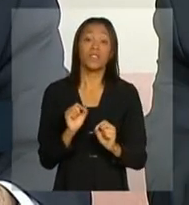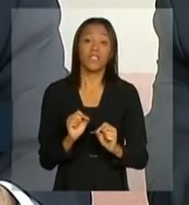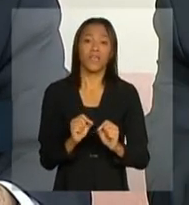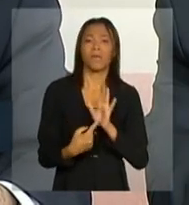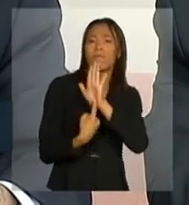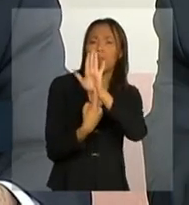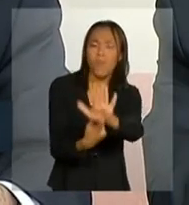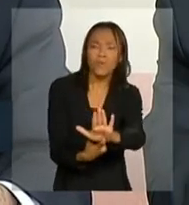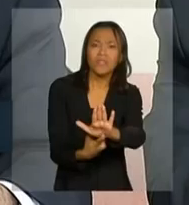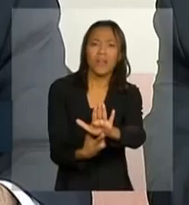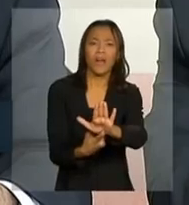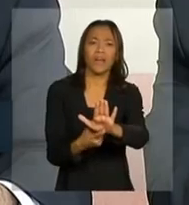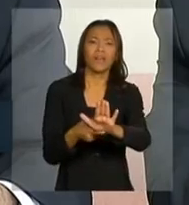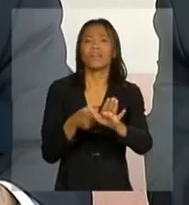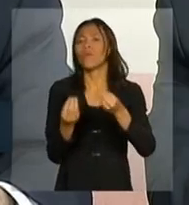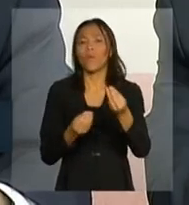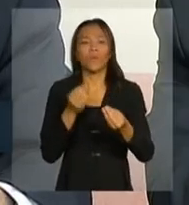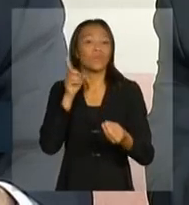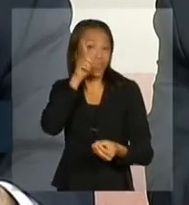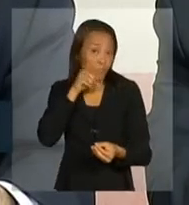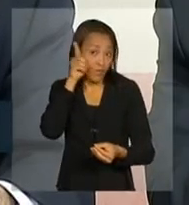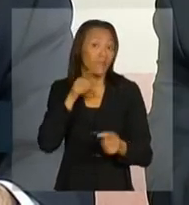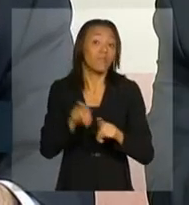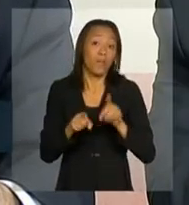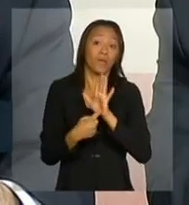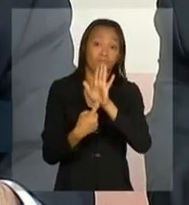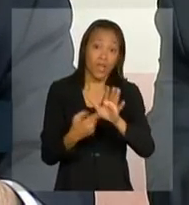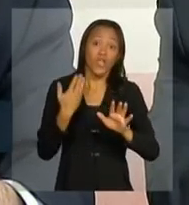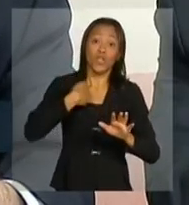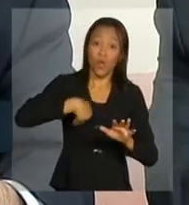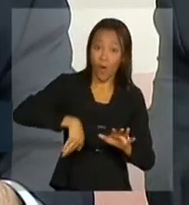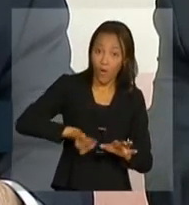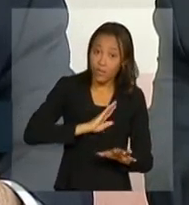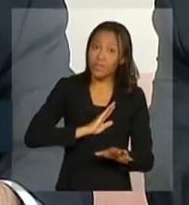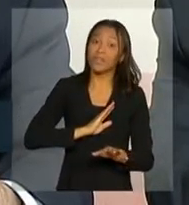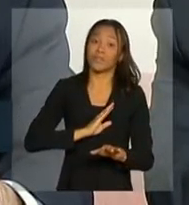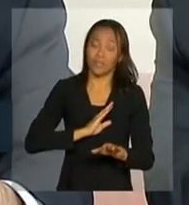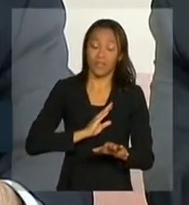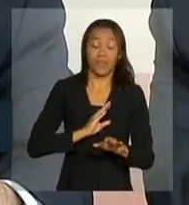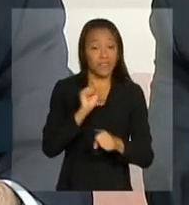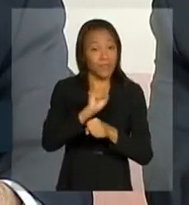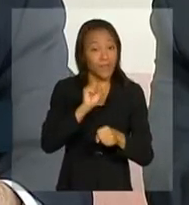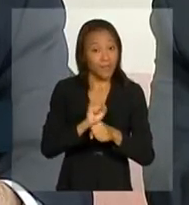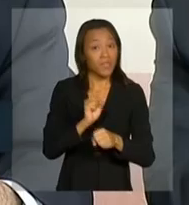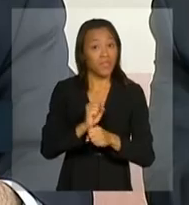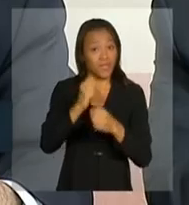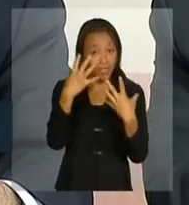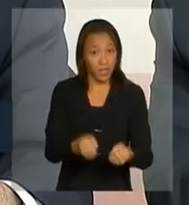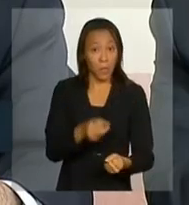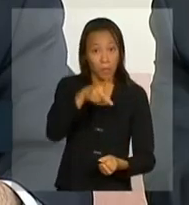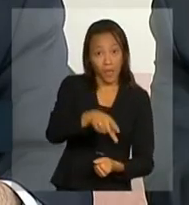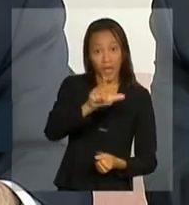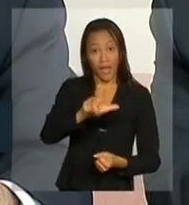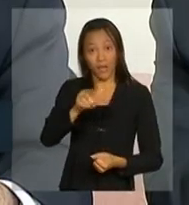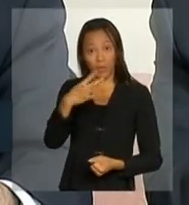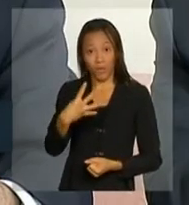expressada por nossos deputados. Nesse sentido, nós esperamos que seja de fato aprovado o PL471212,